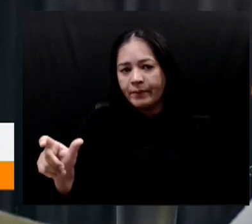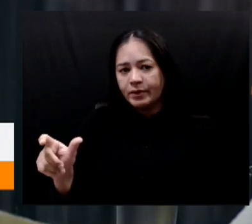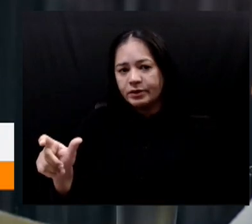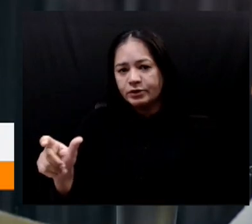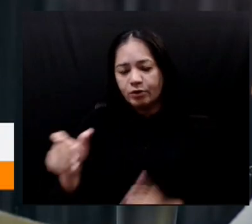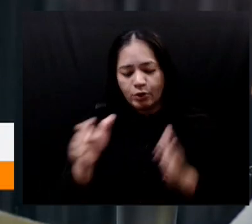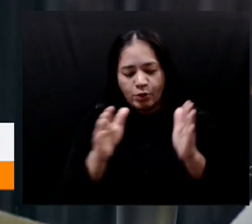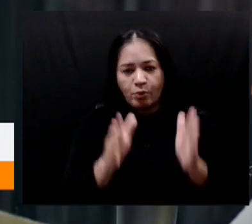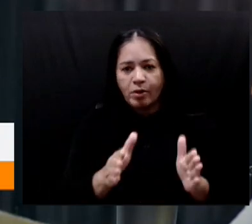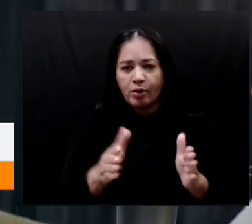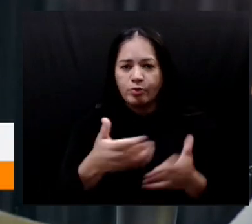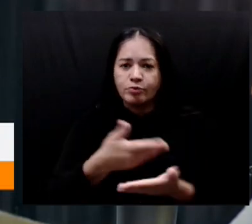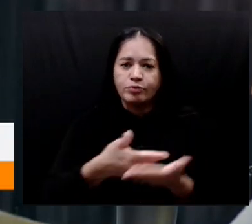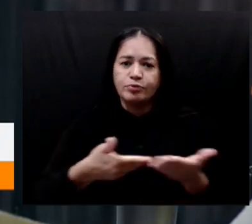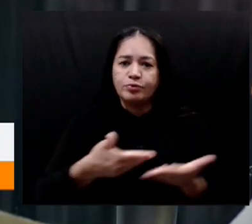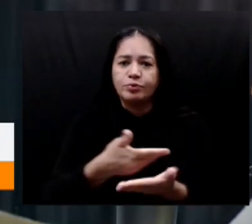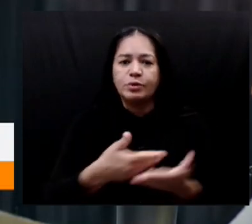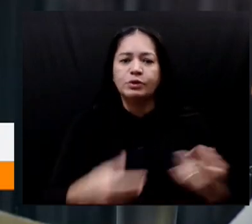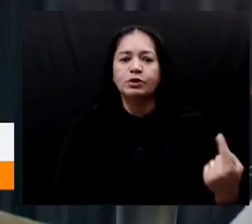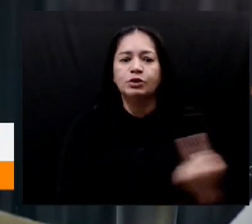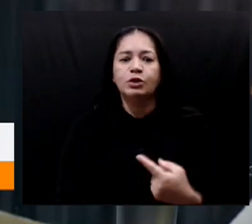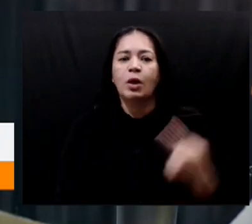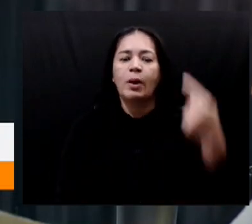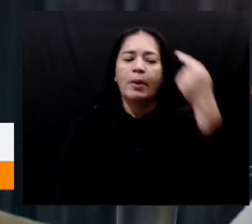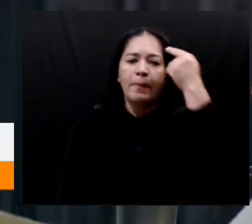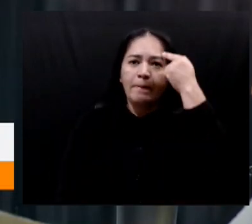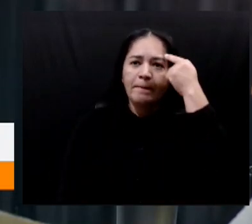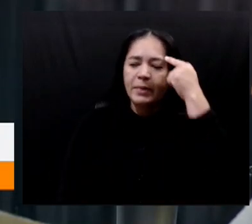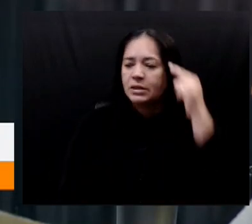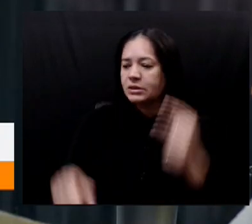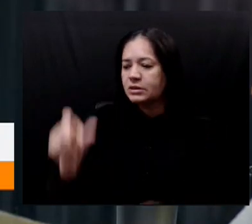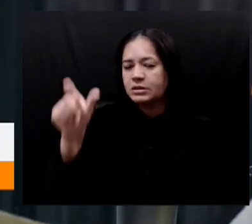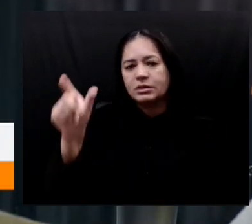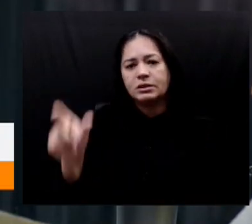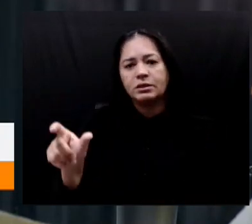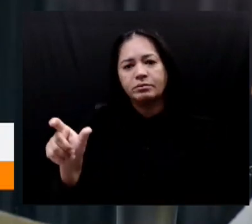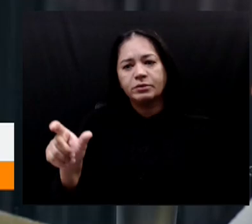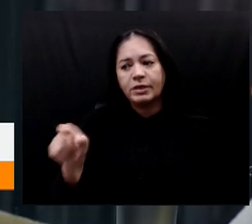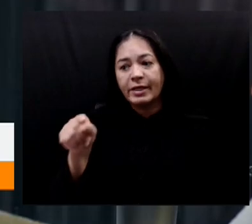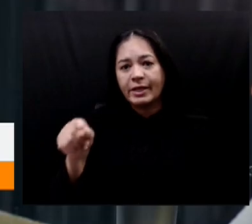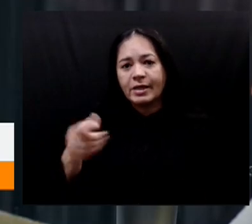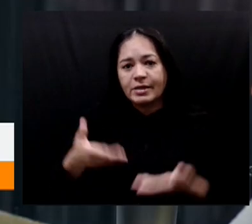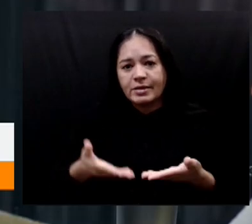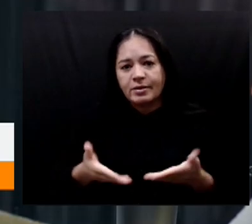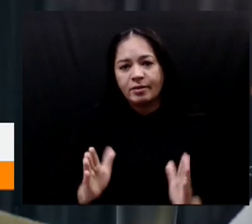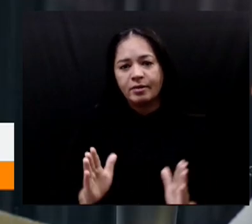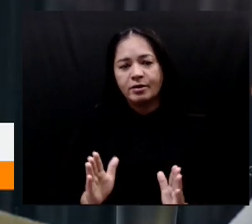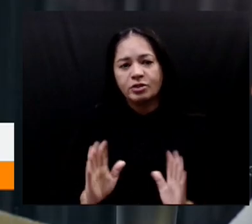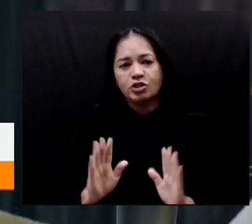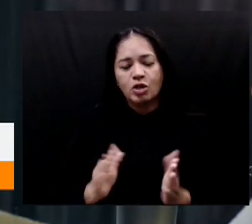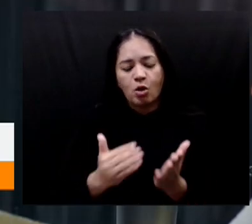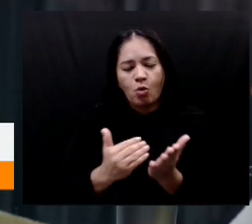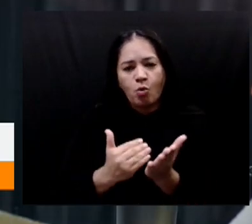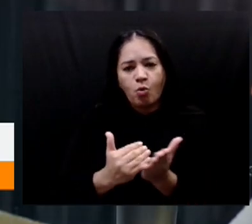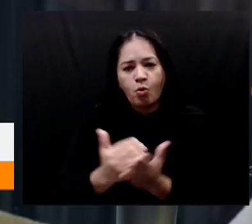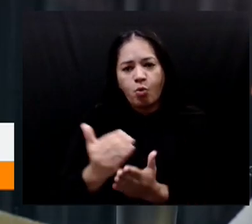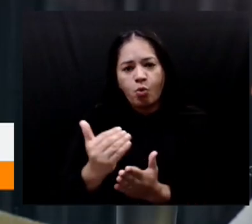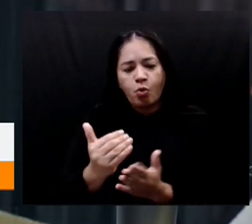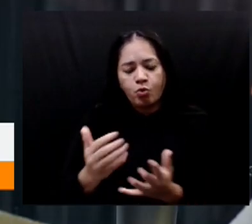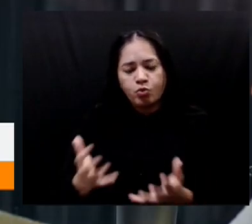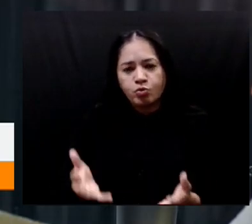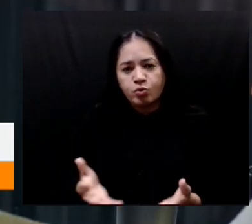Então, quando a gente pensa num indivíduo, a partir do momento que ele nasce, ele começa a ser reforçado, e vou usar a